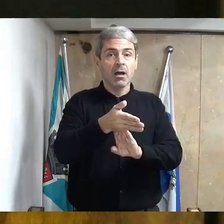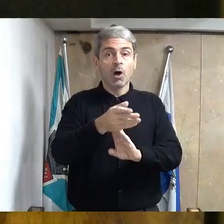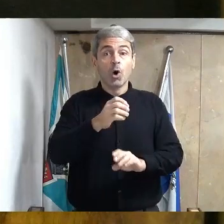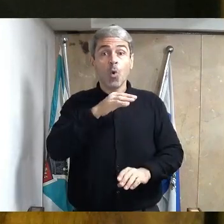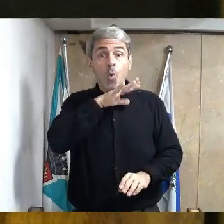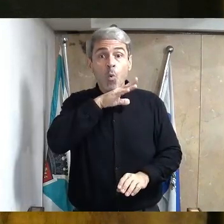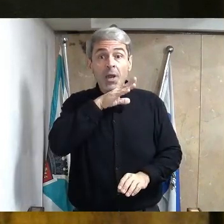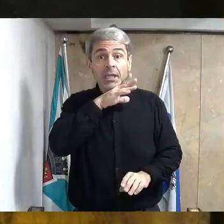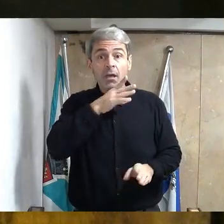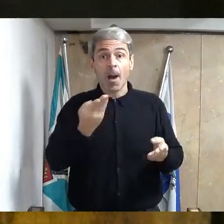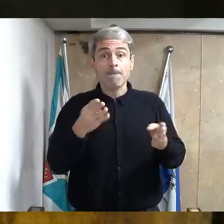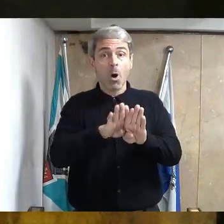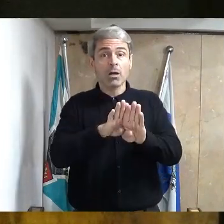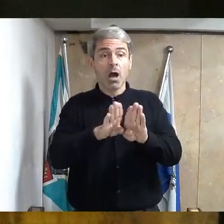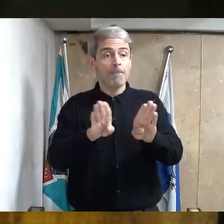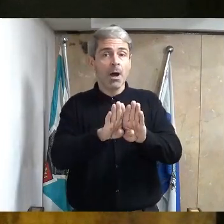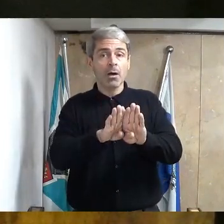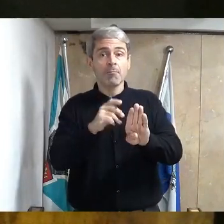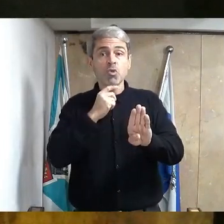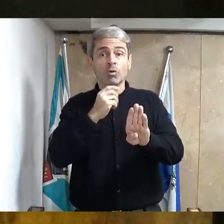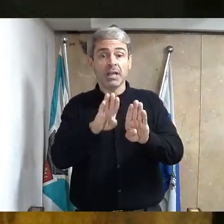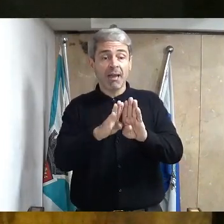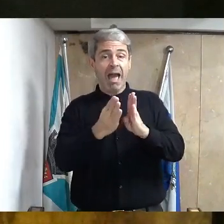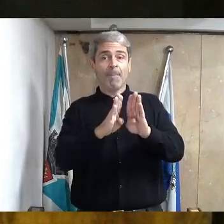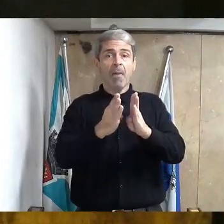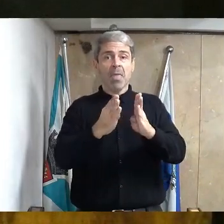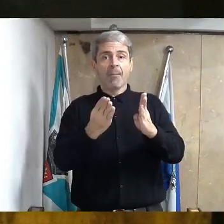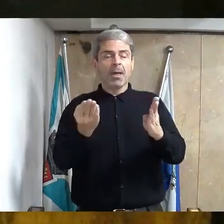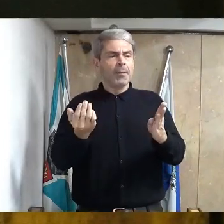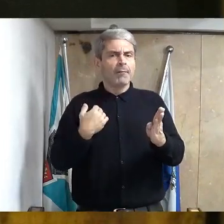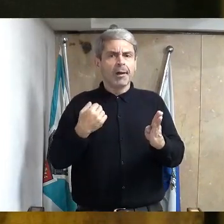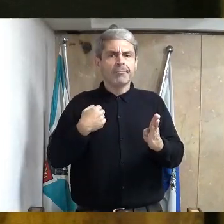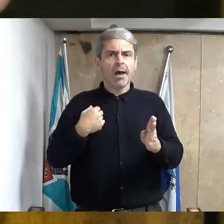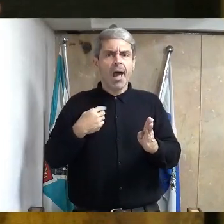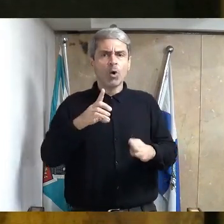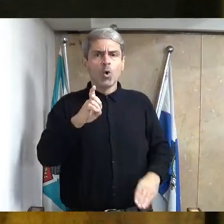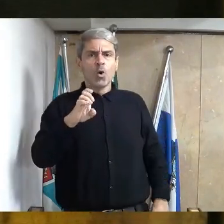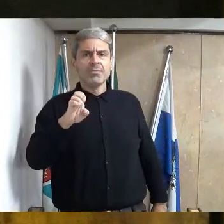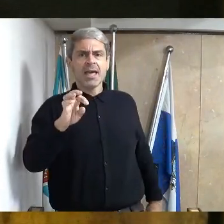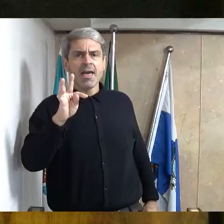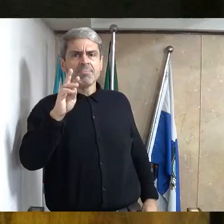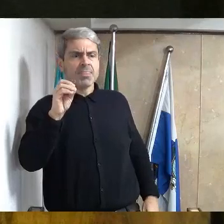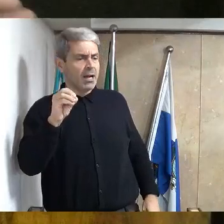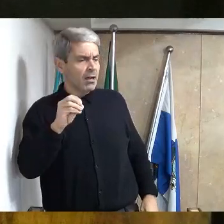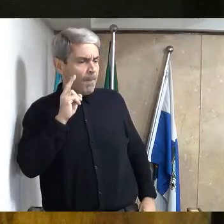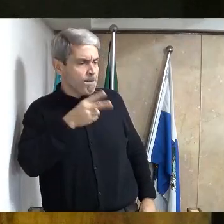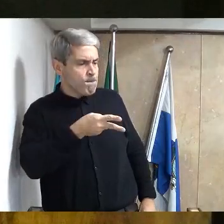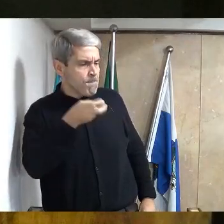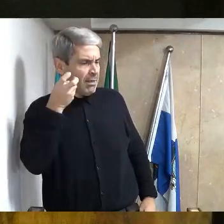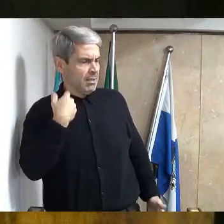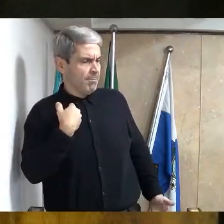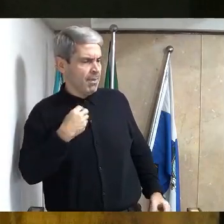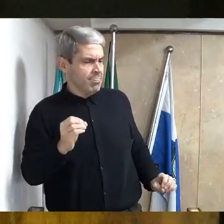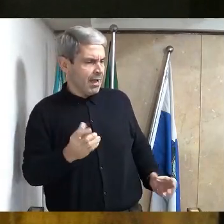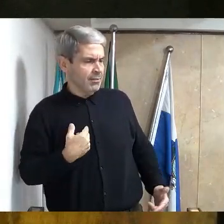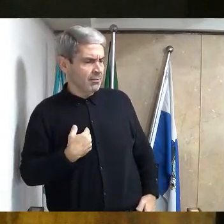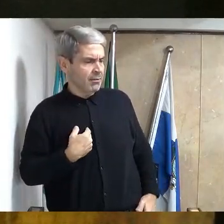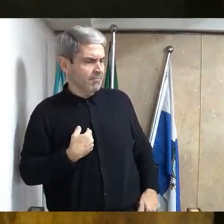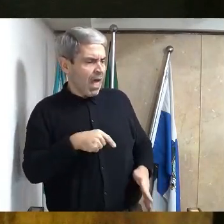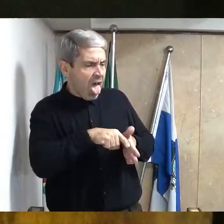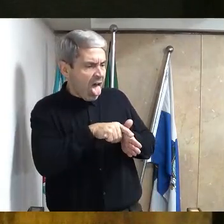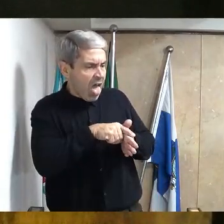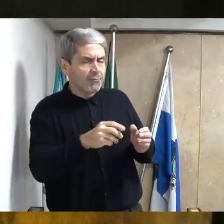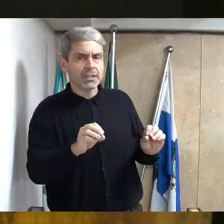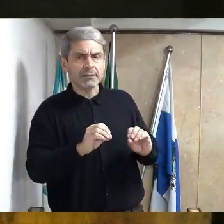funcionar. E essa realidade não é vista pelo Detran da nossa cidade, não é vista pelas blitz do Detran.